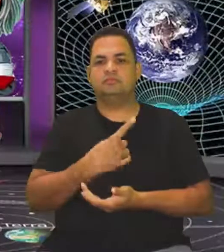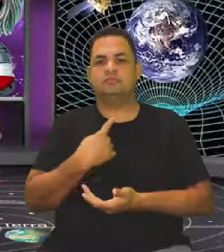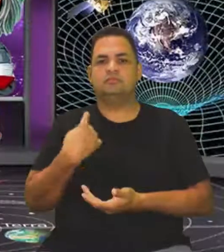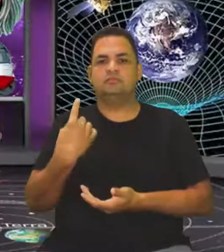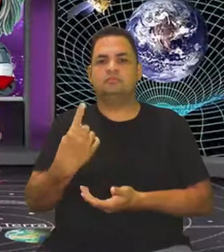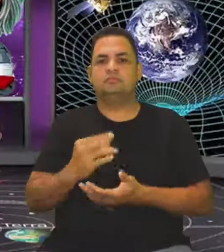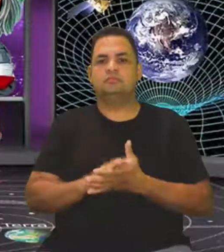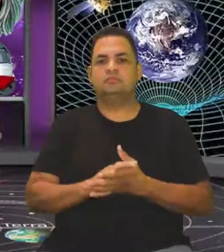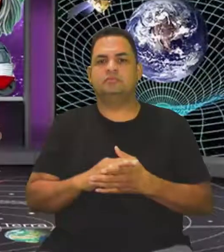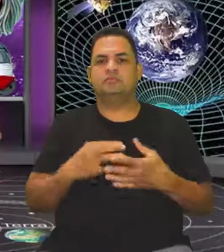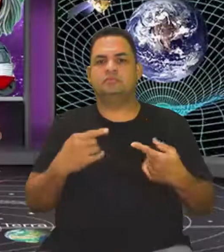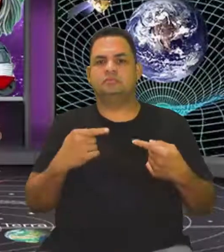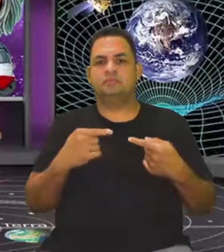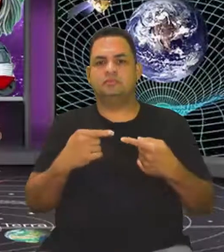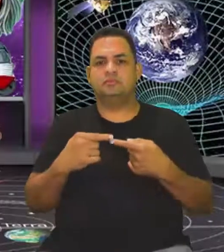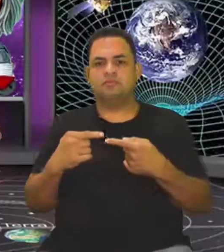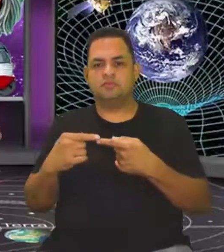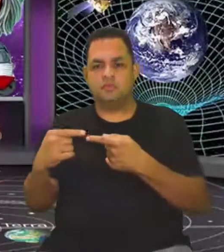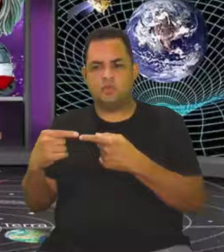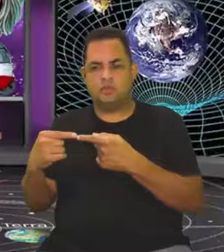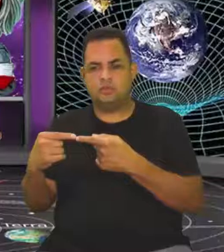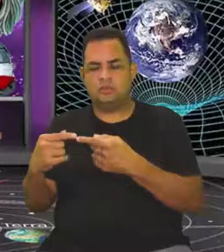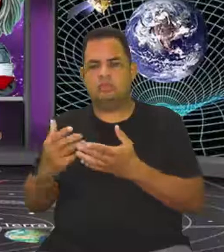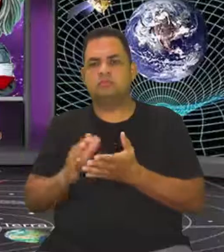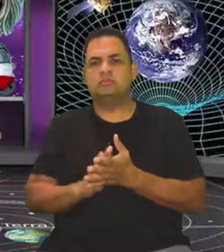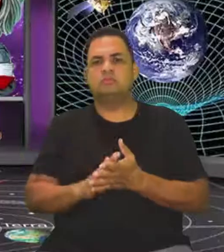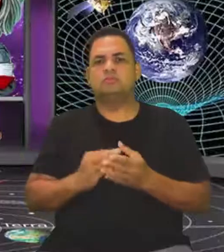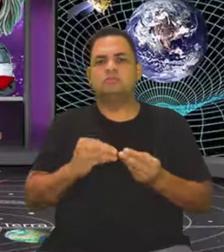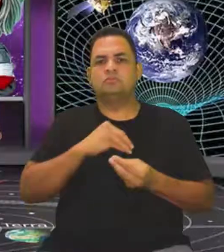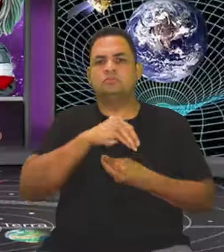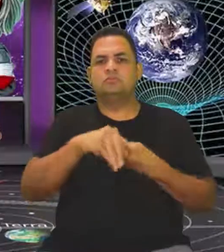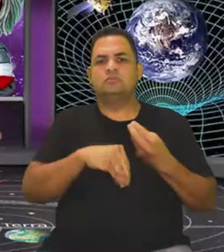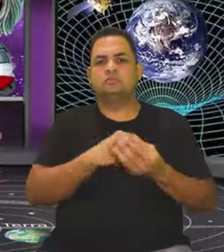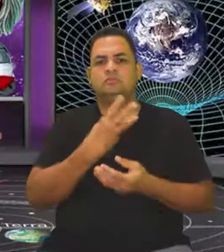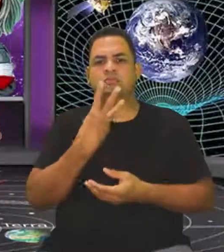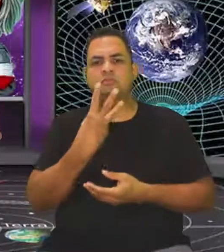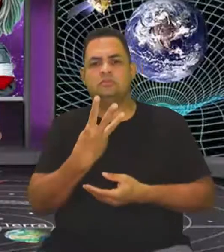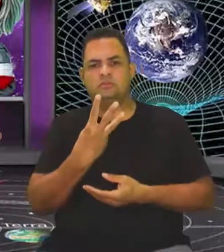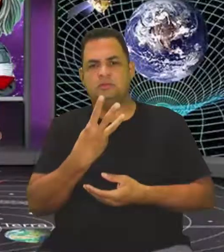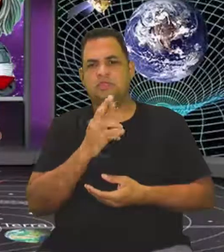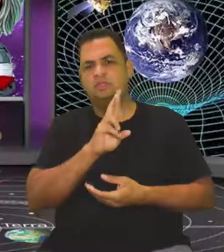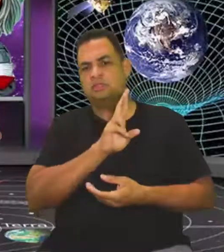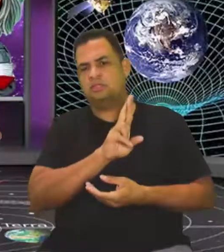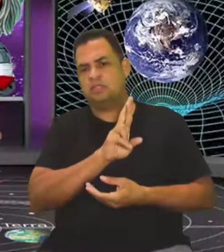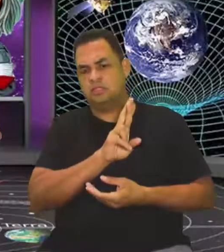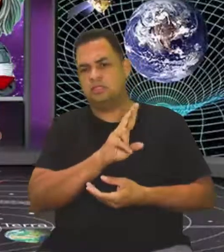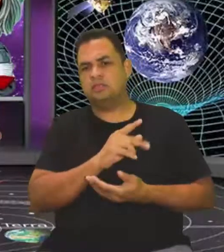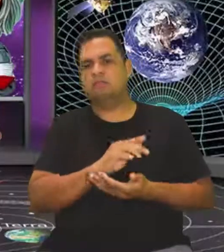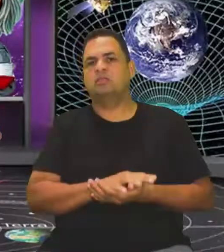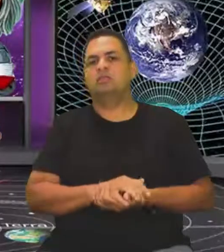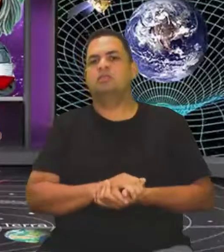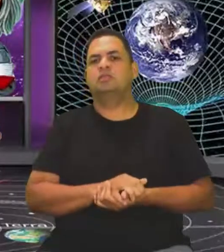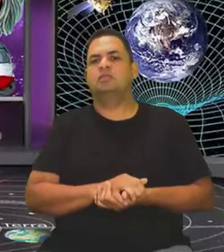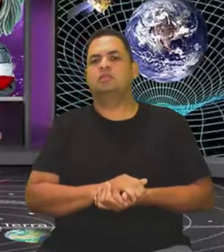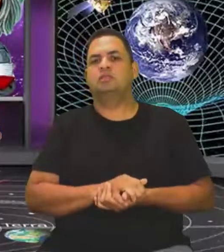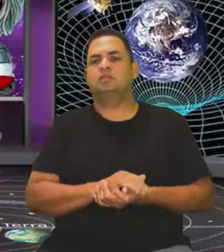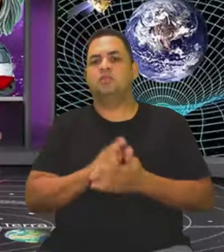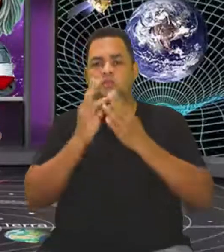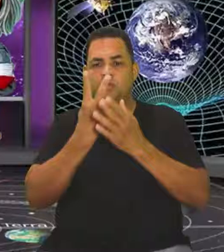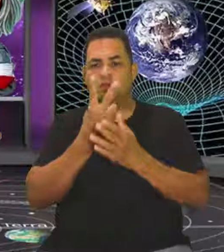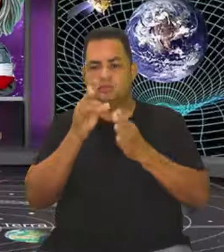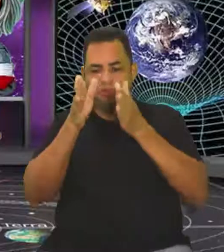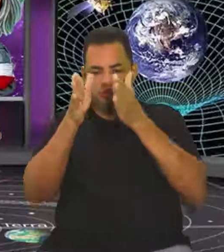uma associação mais simples, uma associação mista composta com 3 resistores, sendo 2 em